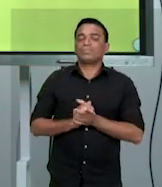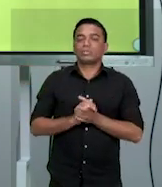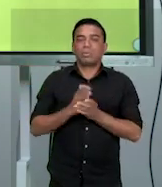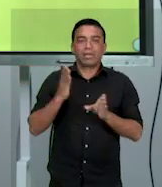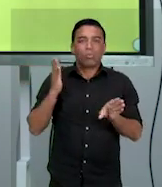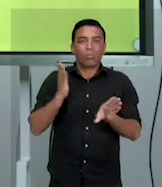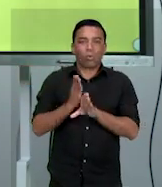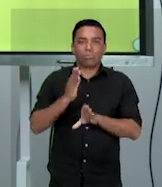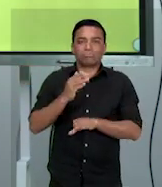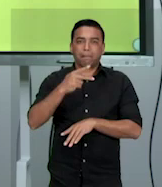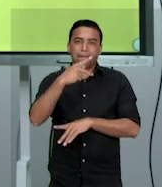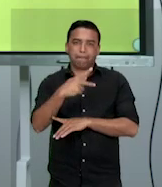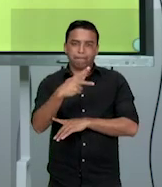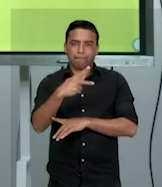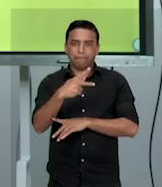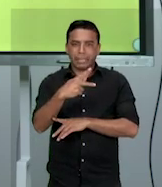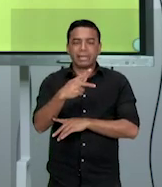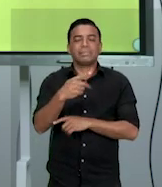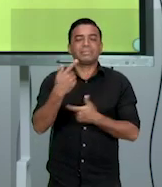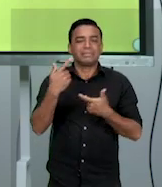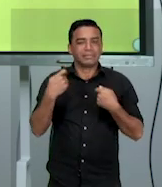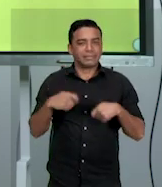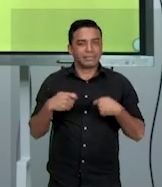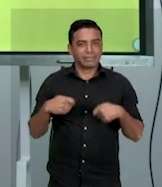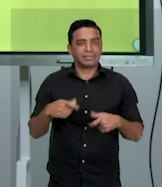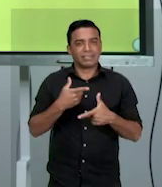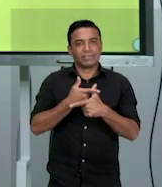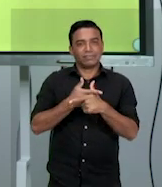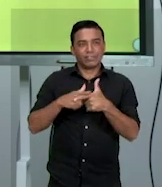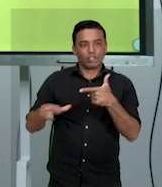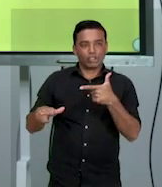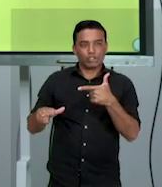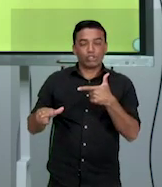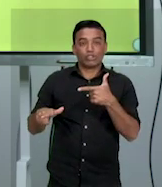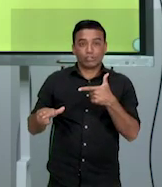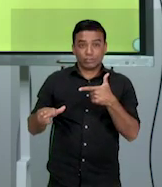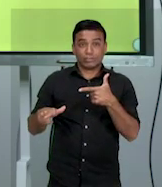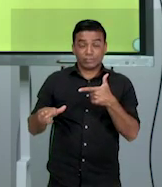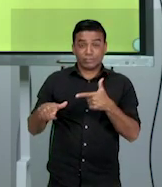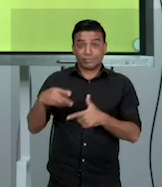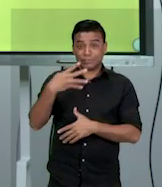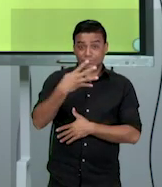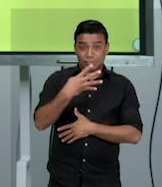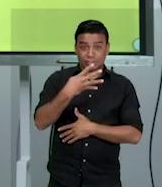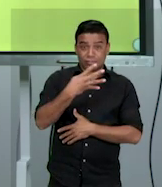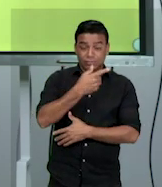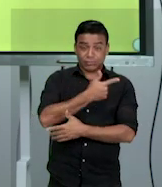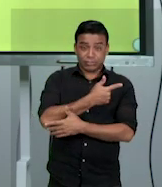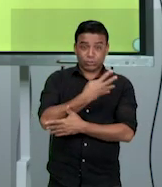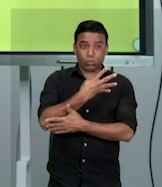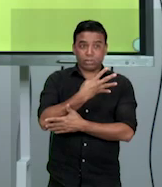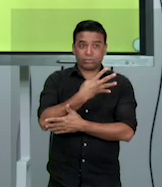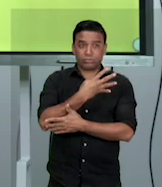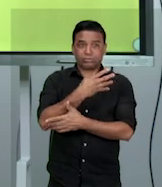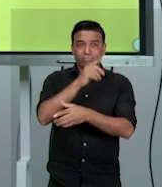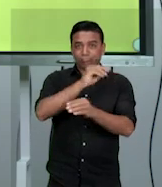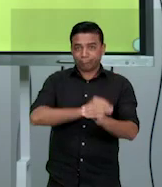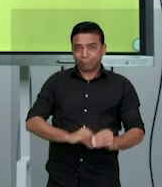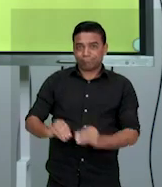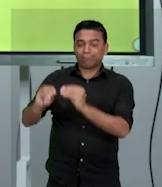o P, eu vou dividir o 24 que está multiplicando aqui, vai passar